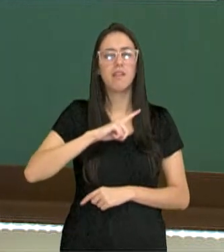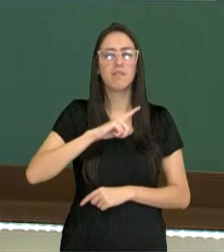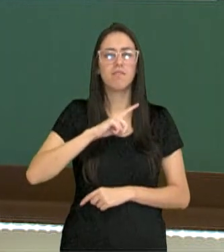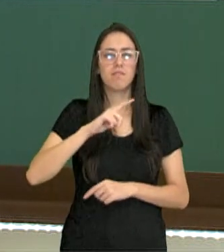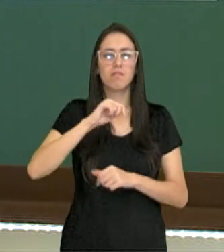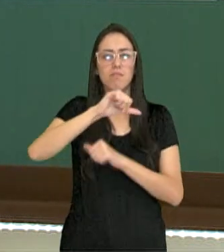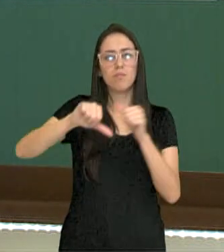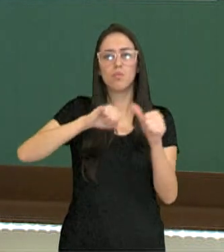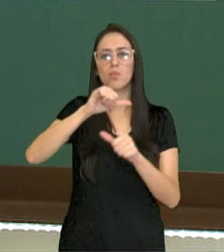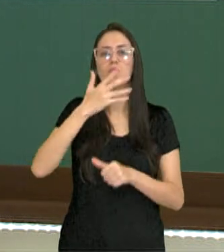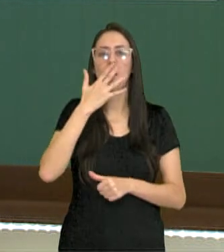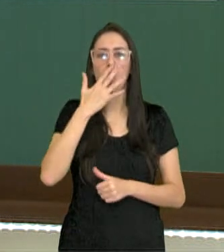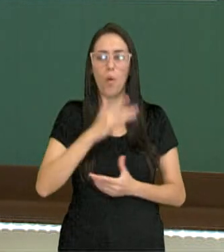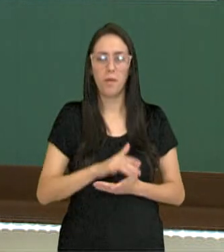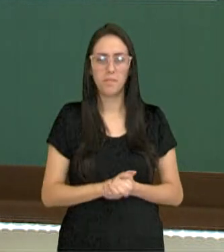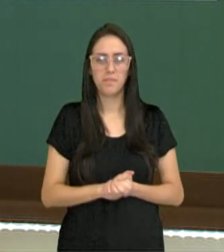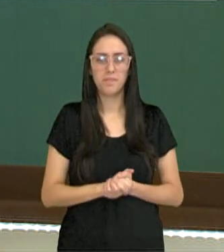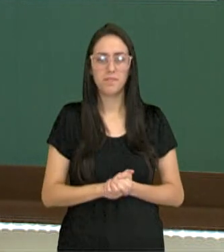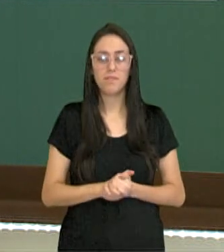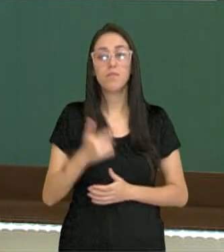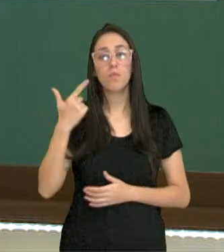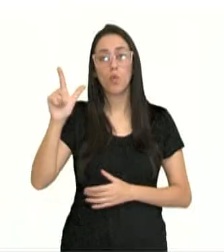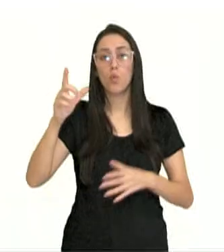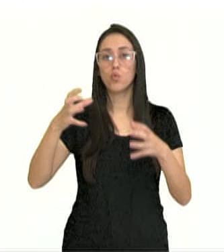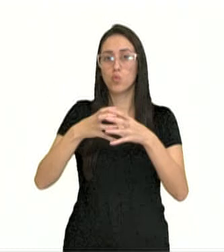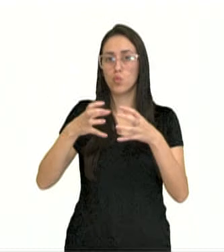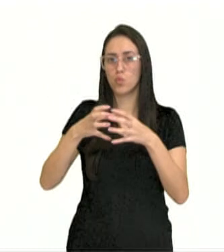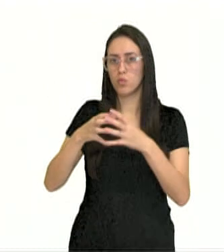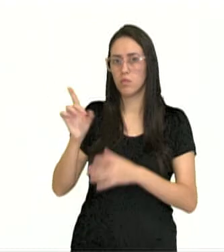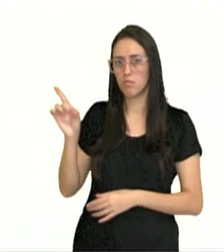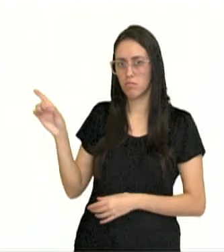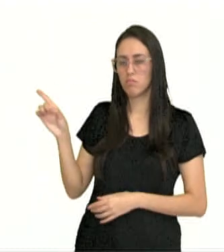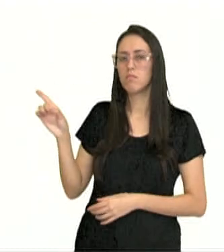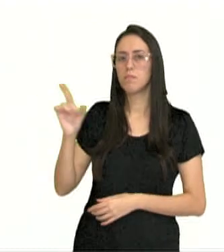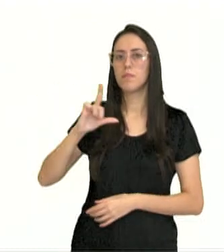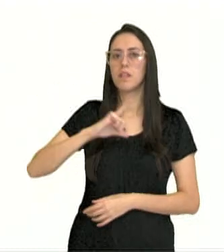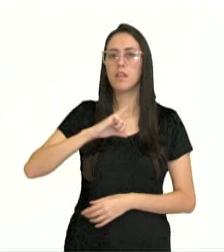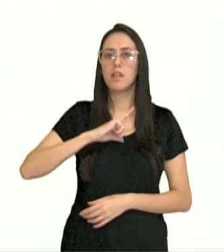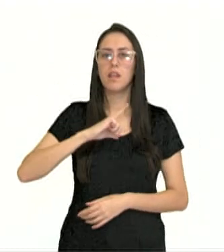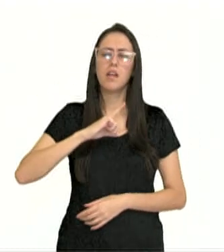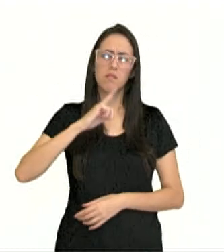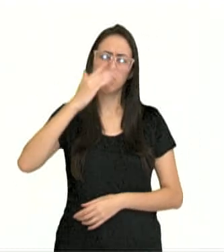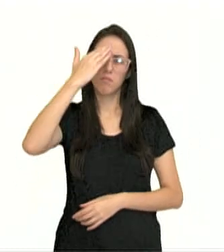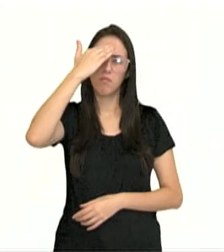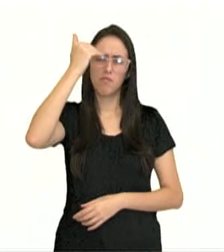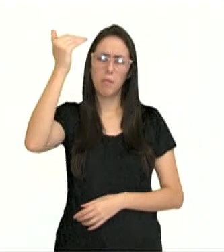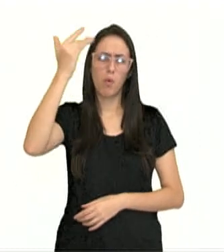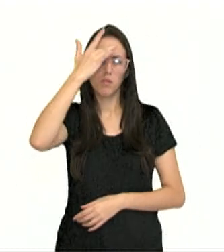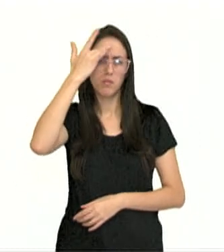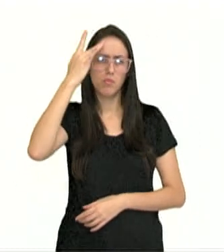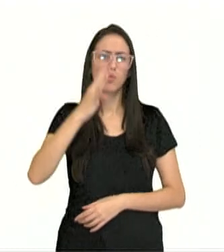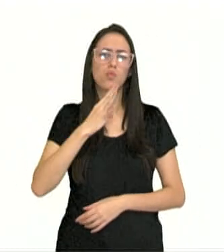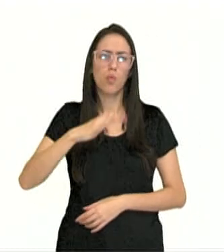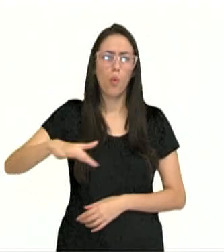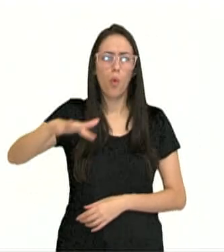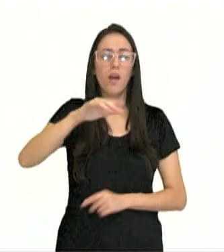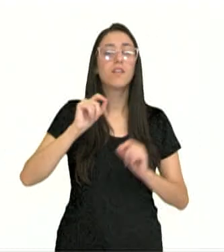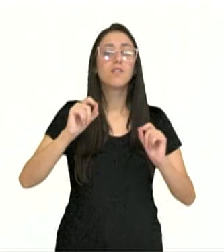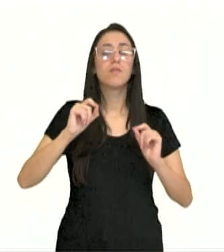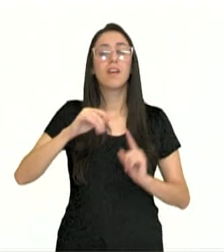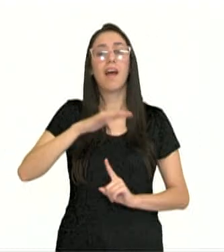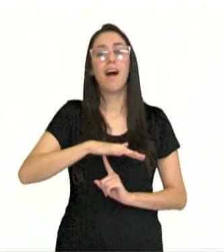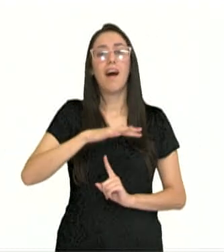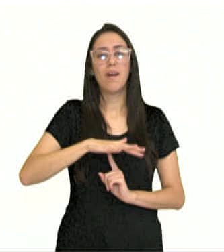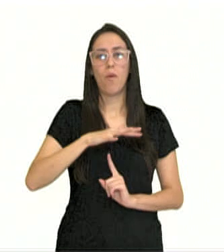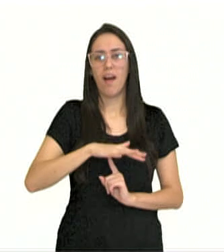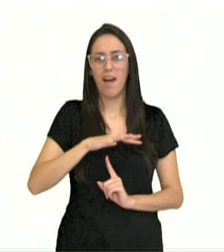Um terceiro são as coniferófitas, muito conhecidas coníferas, né? O caso da nossa araucária, o